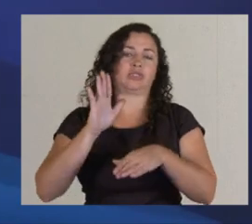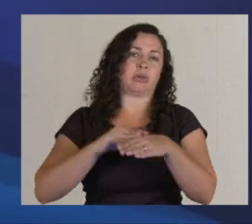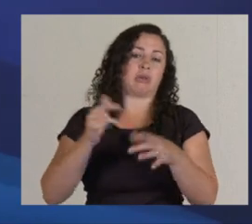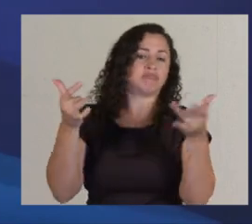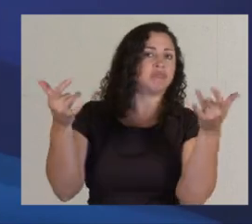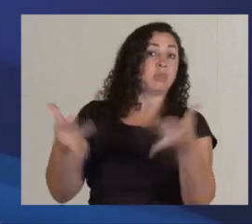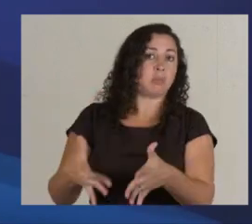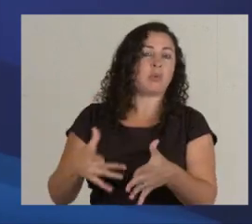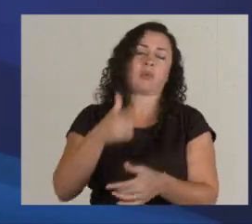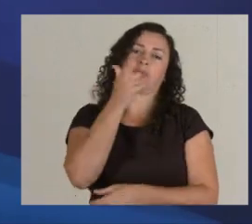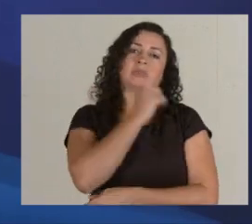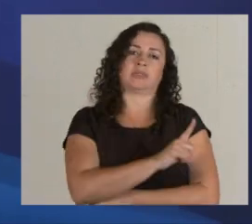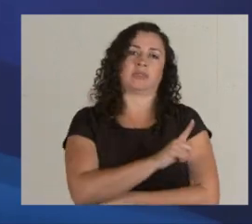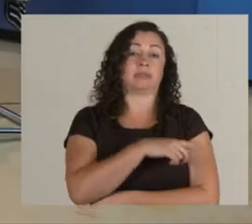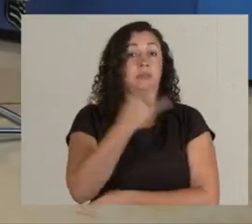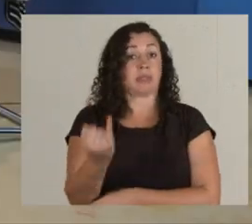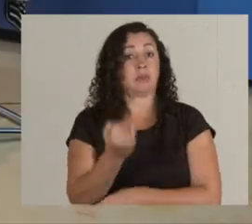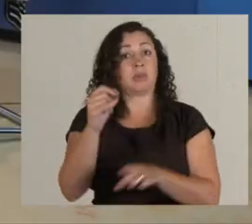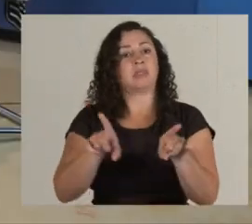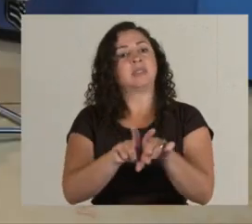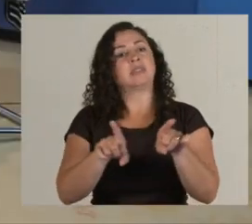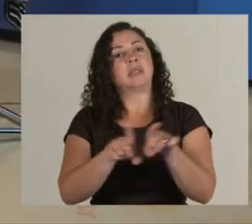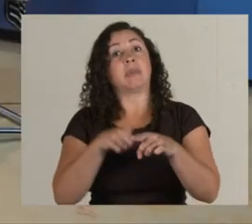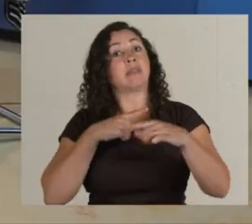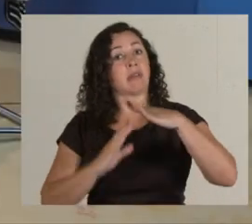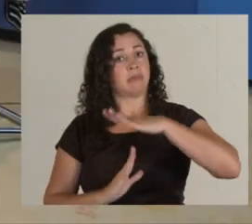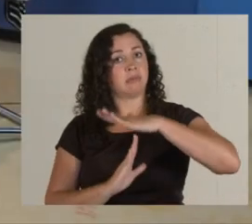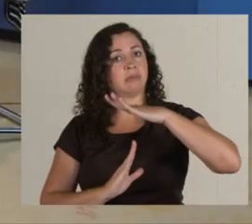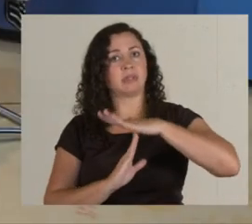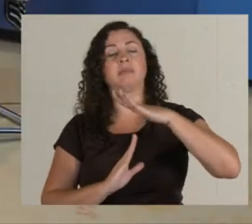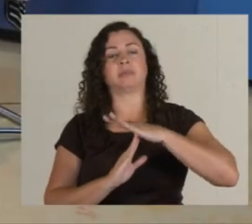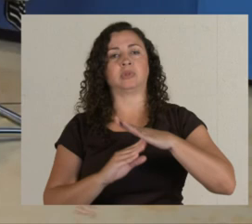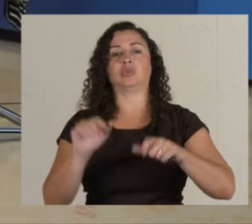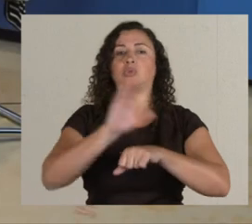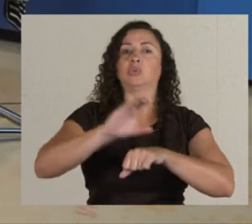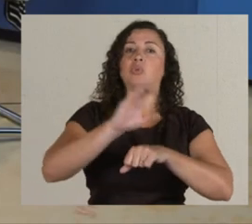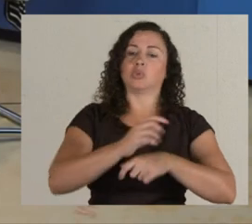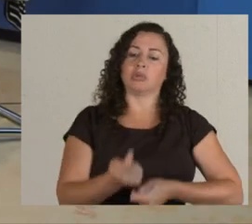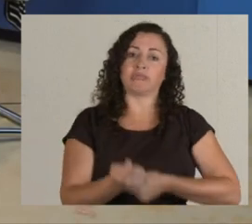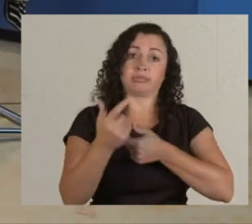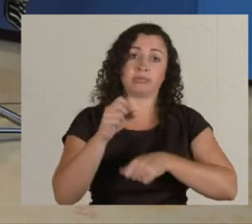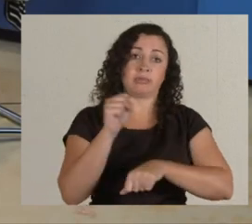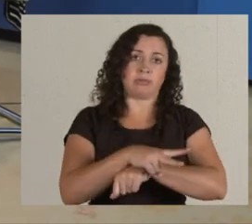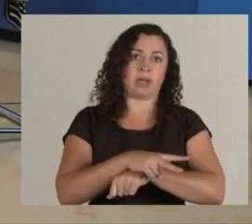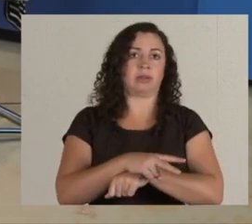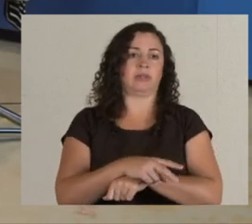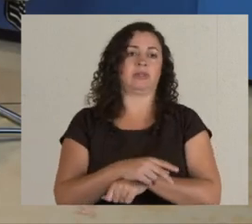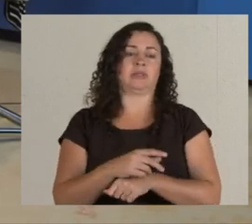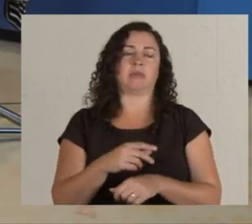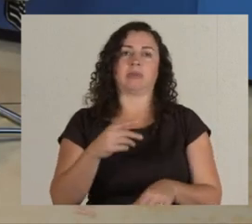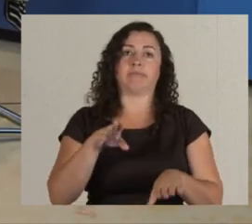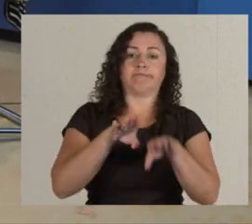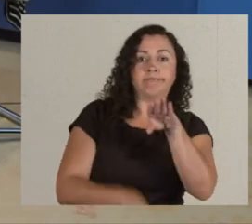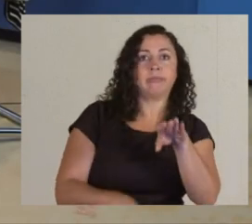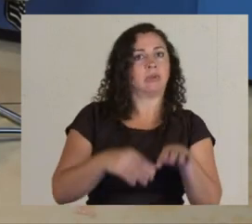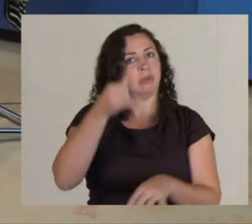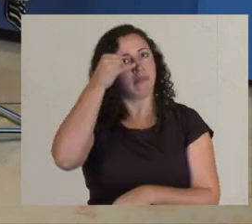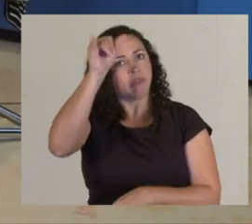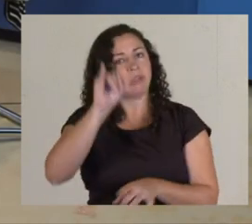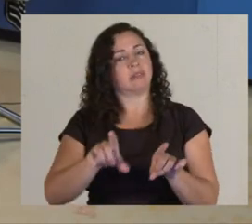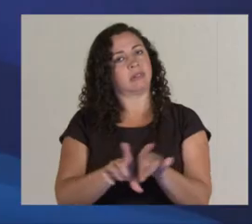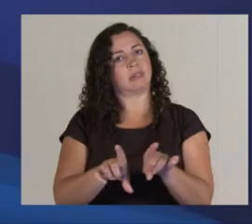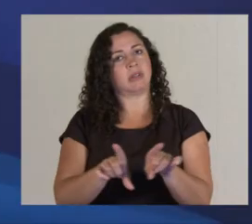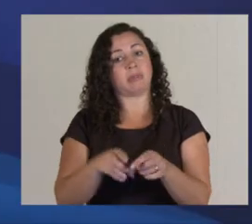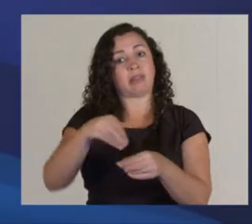assim por diante. Uhum. E é importante que se diga que há um teto para que os cursos possam oferecer o número de vagas, para não criar uma distorção